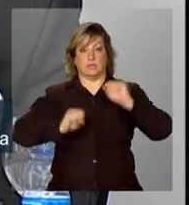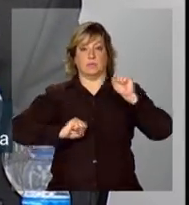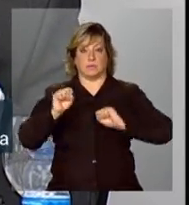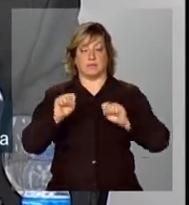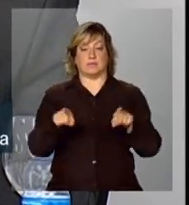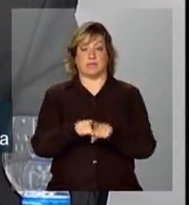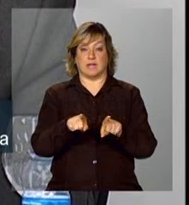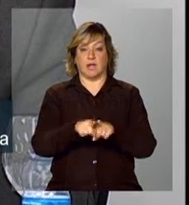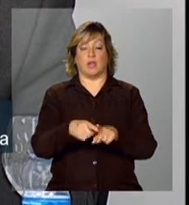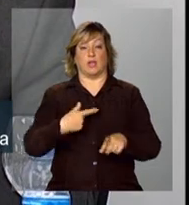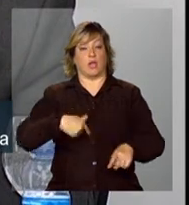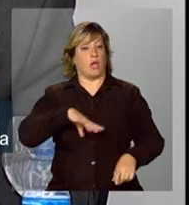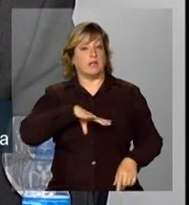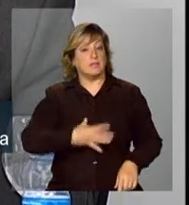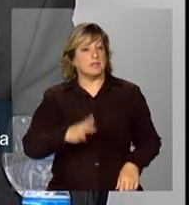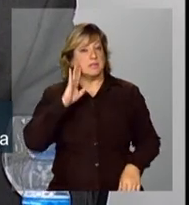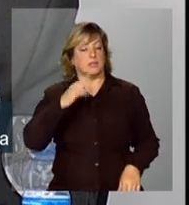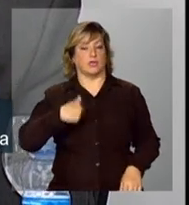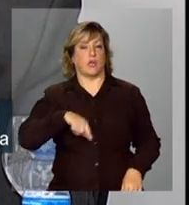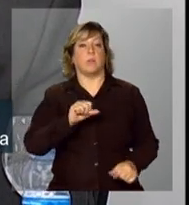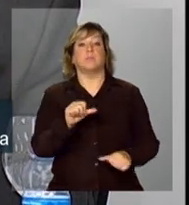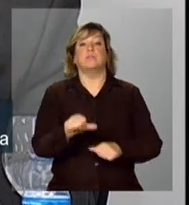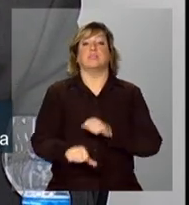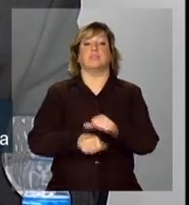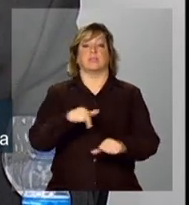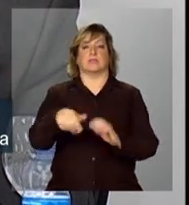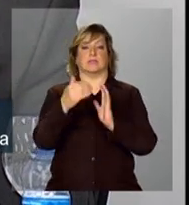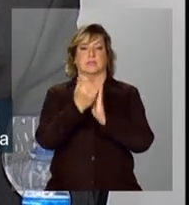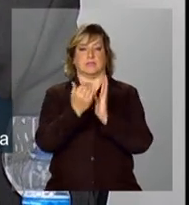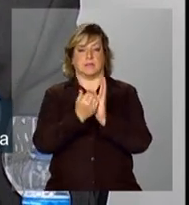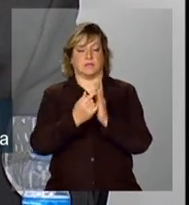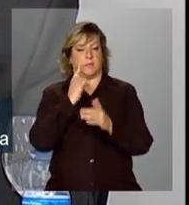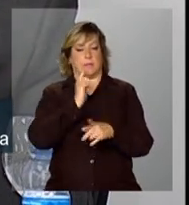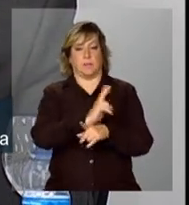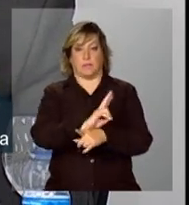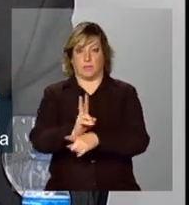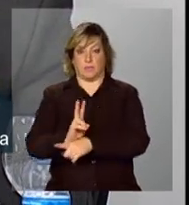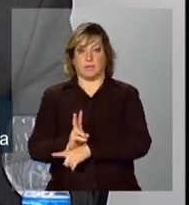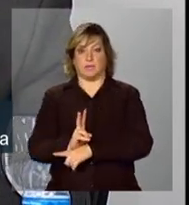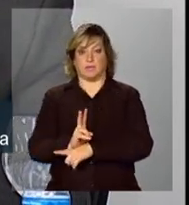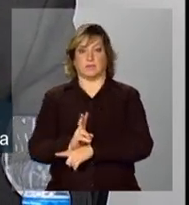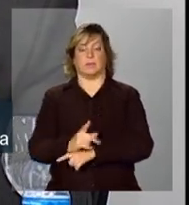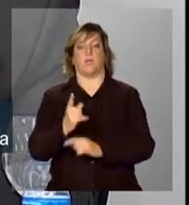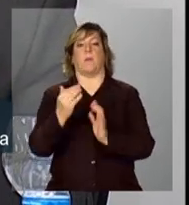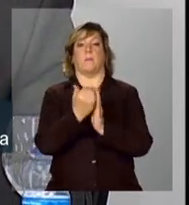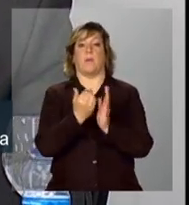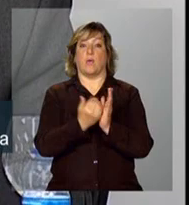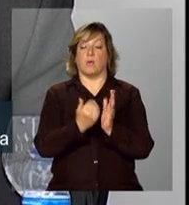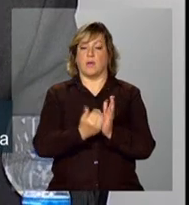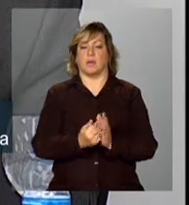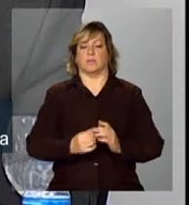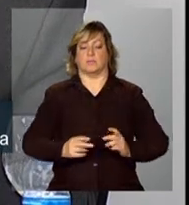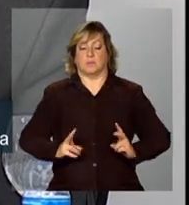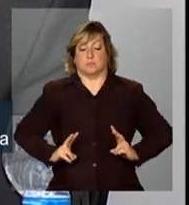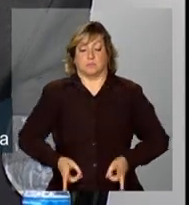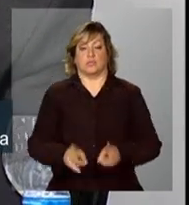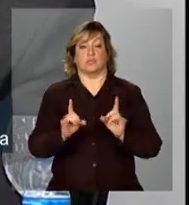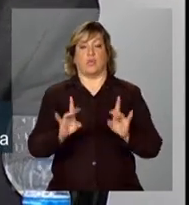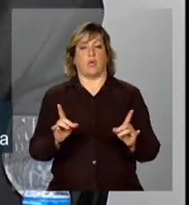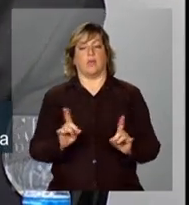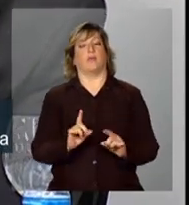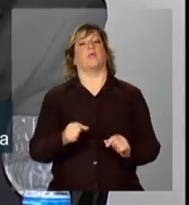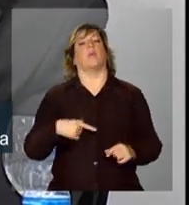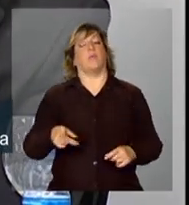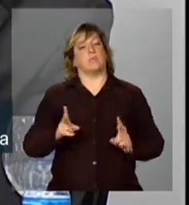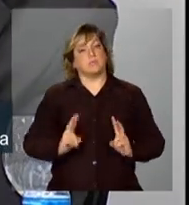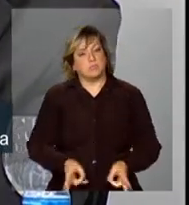gente tem o desafio nosso é transformar esse programa de monitoramento num programa não só permanente, mas um programa,